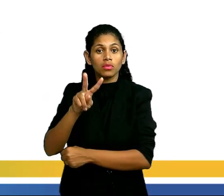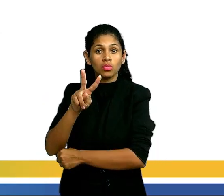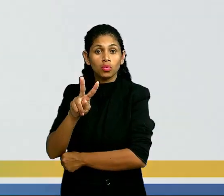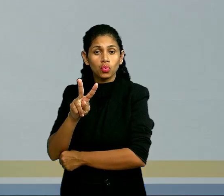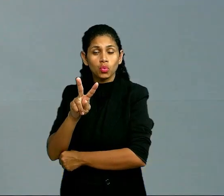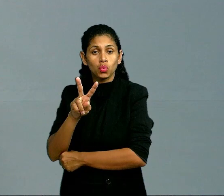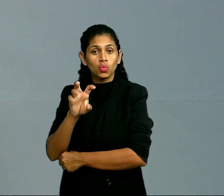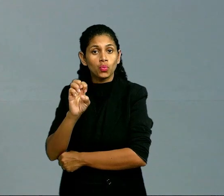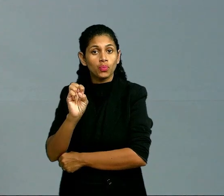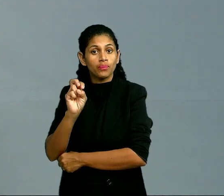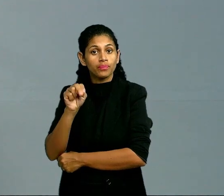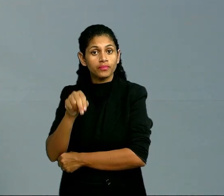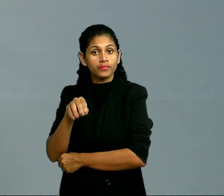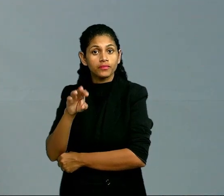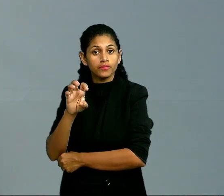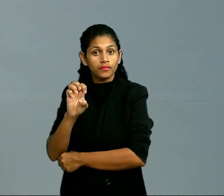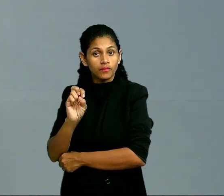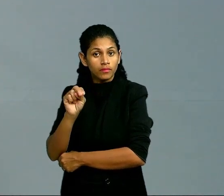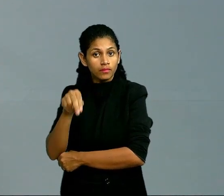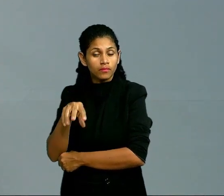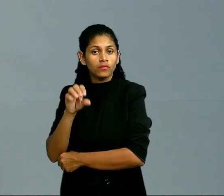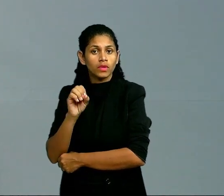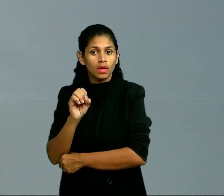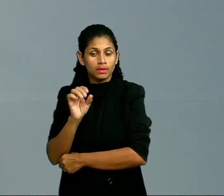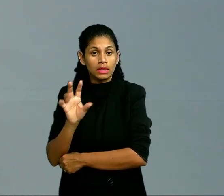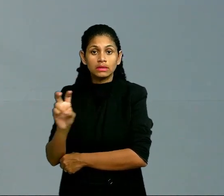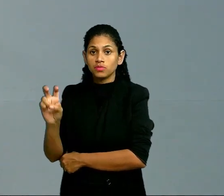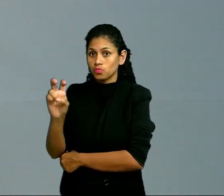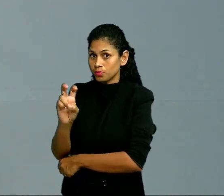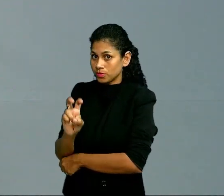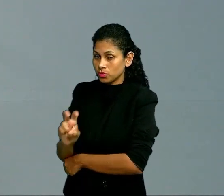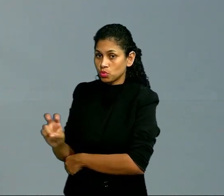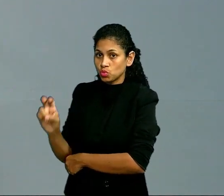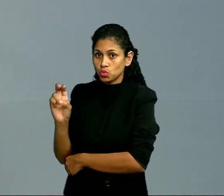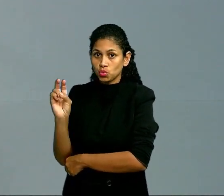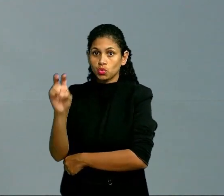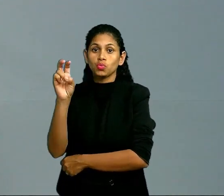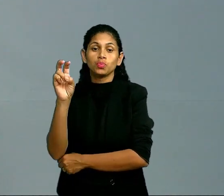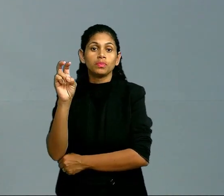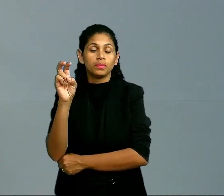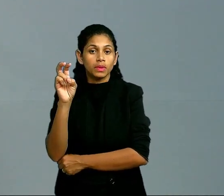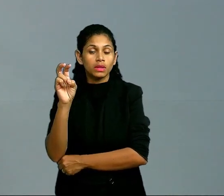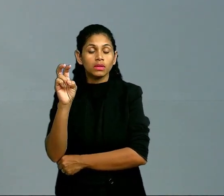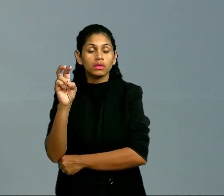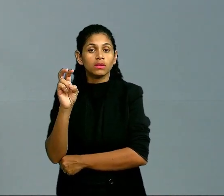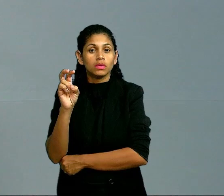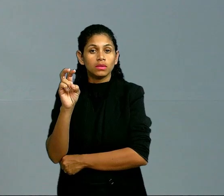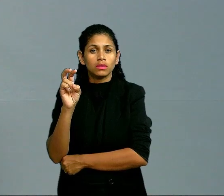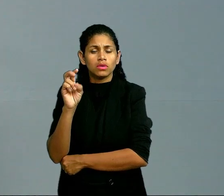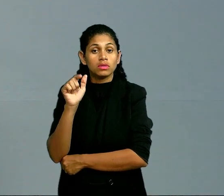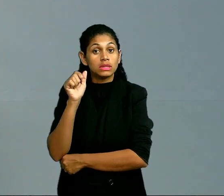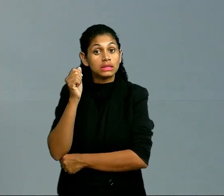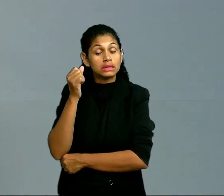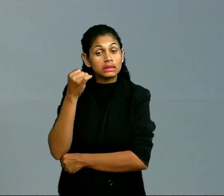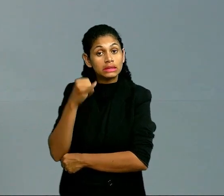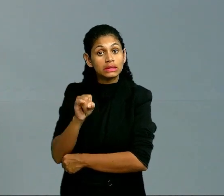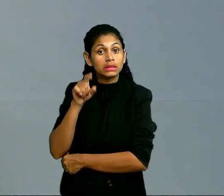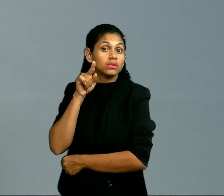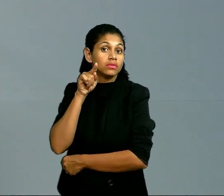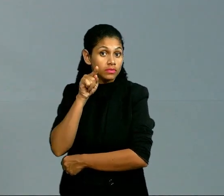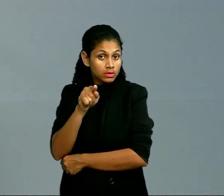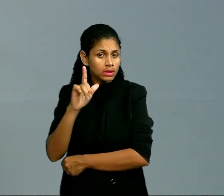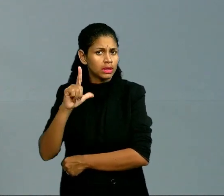veneno. Então, quem é picado por uma espécie de cobra, está inoculado o veneno dentro de você. Então, o teu corpo não tem